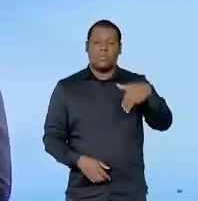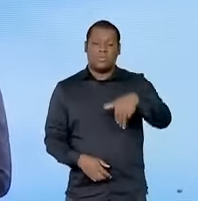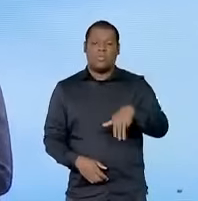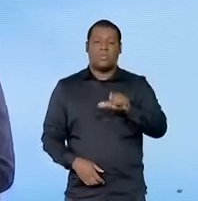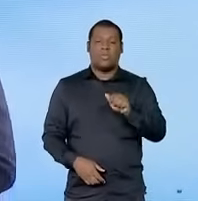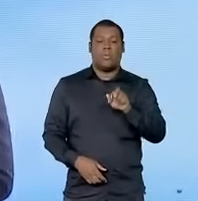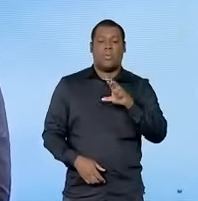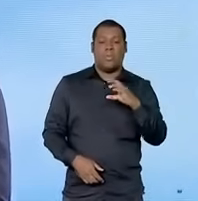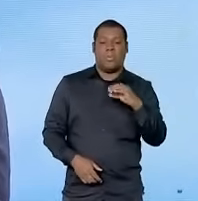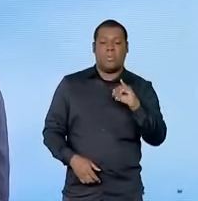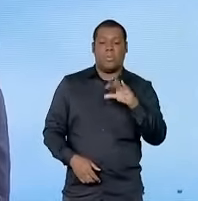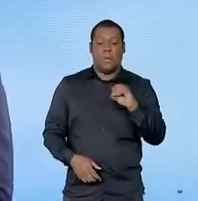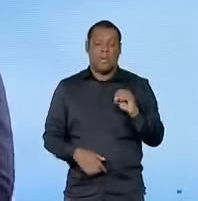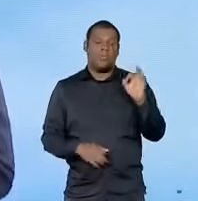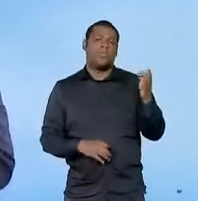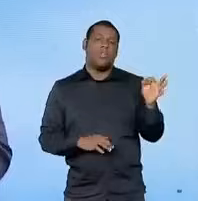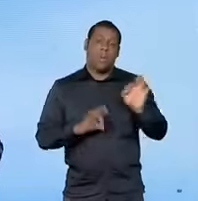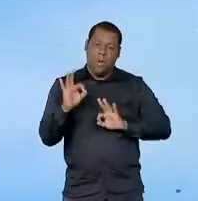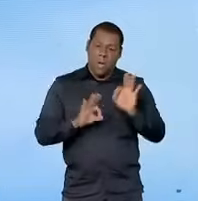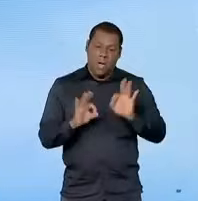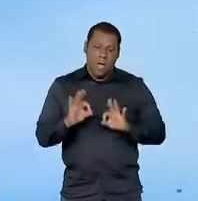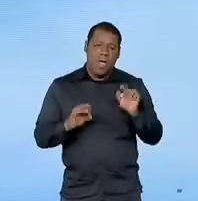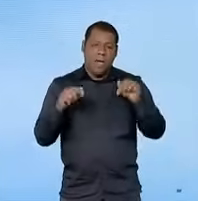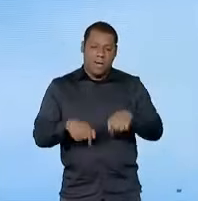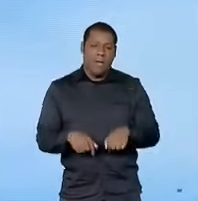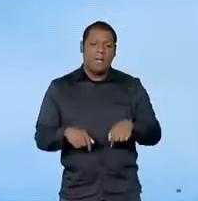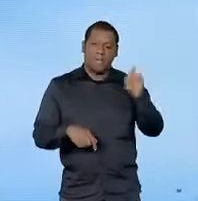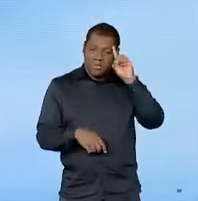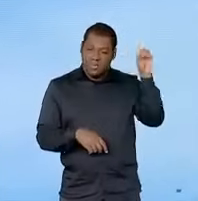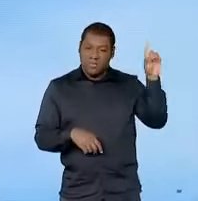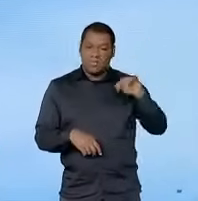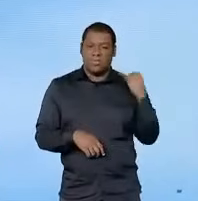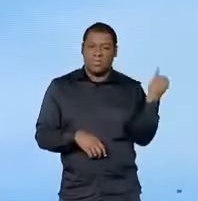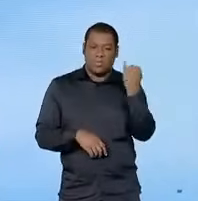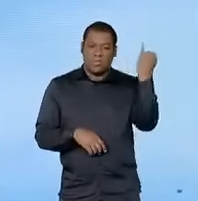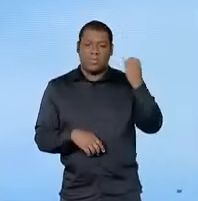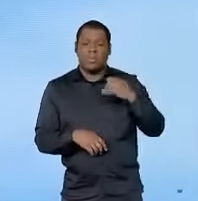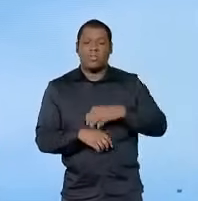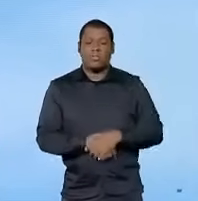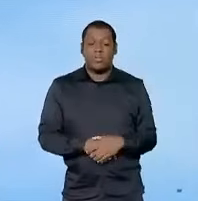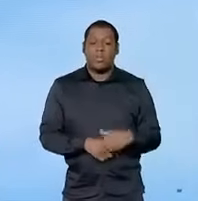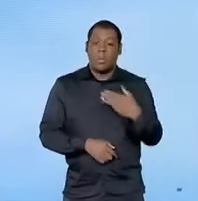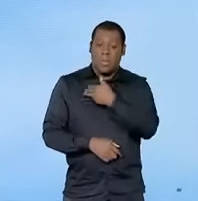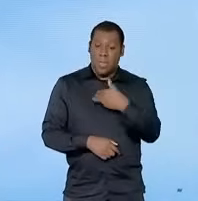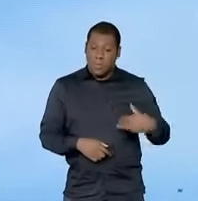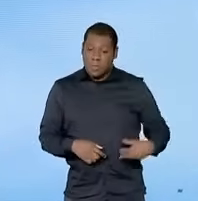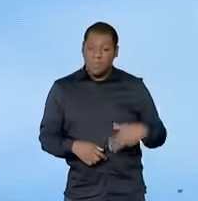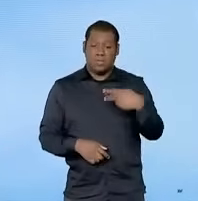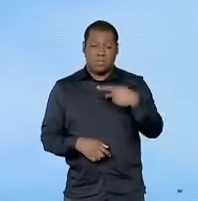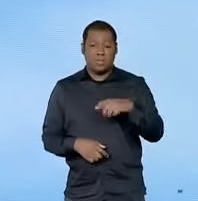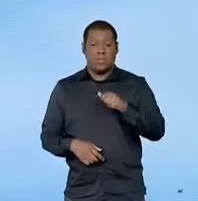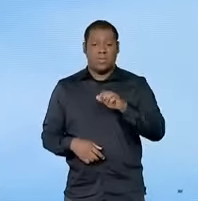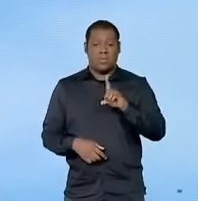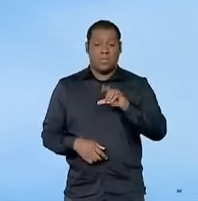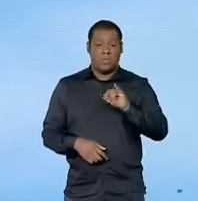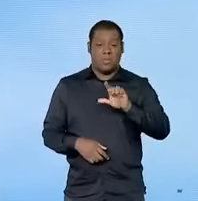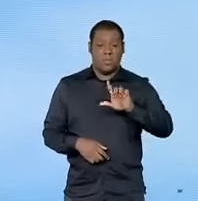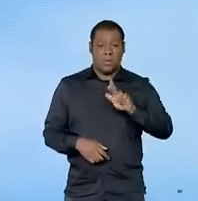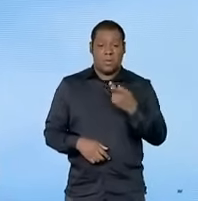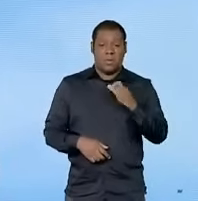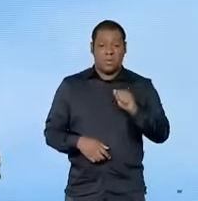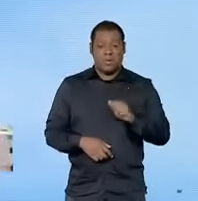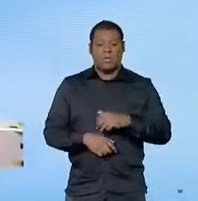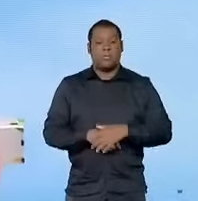nos ajudar na construção desse dia. Obrigado, Márcio. Ao ministro Padilha, que também ajudou bastante. Ministro